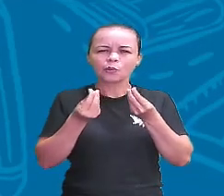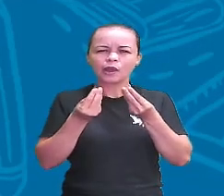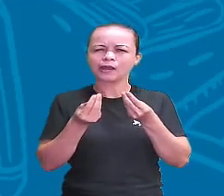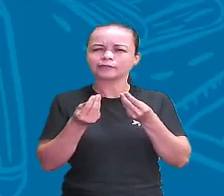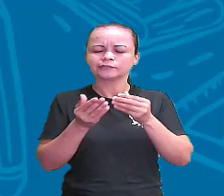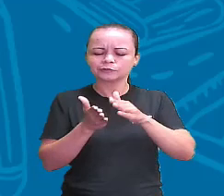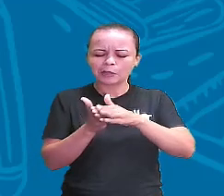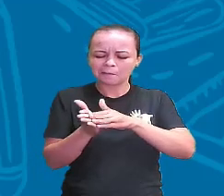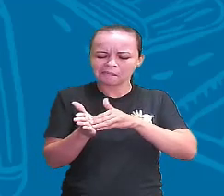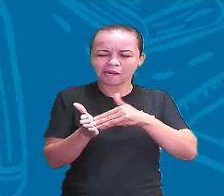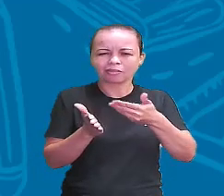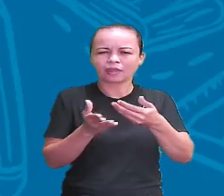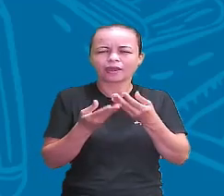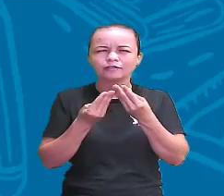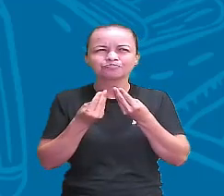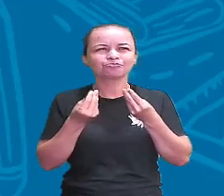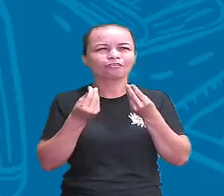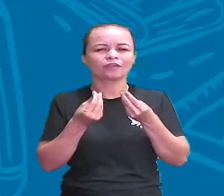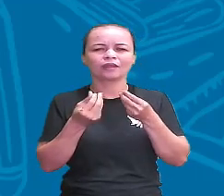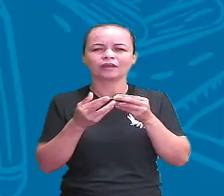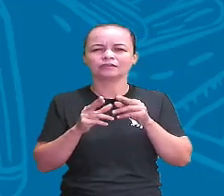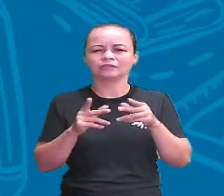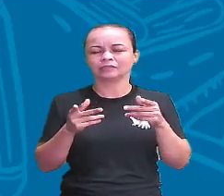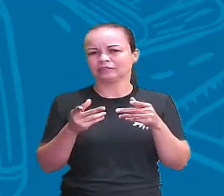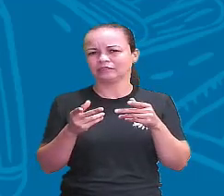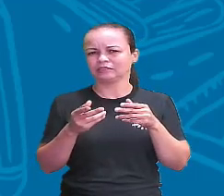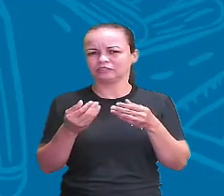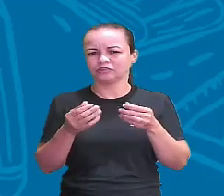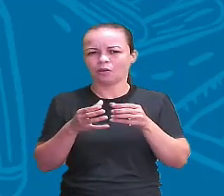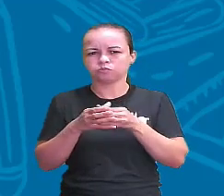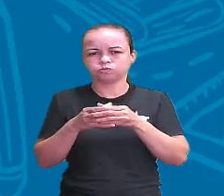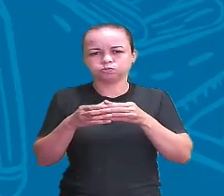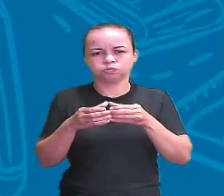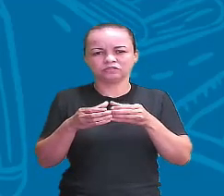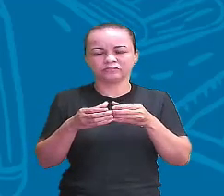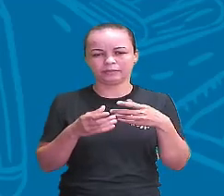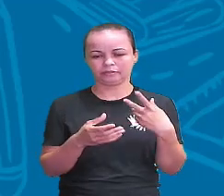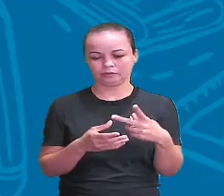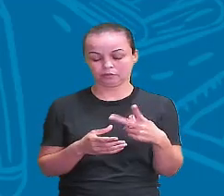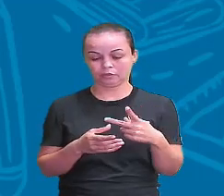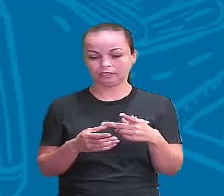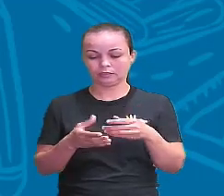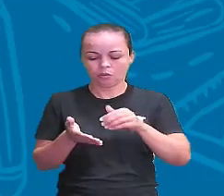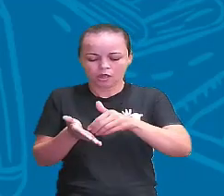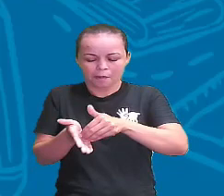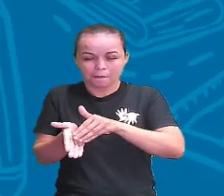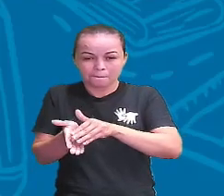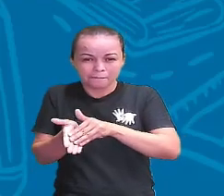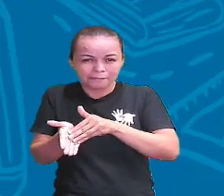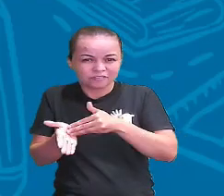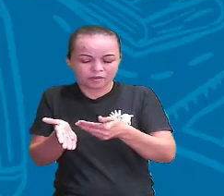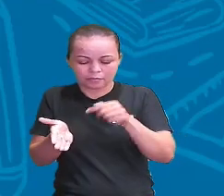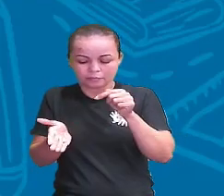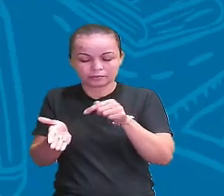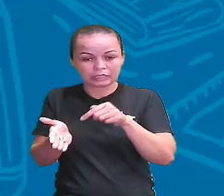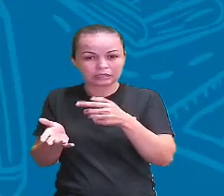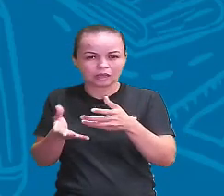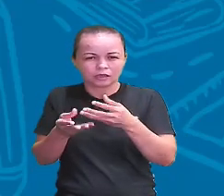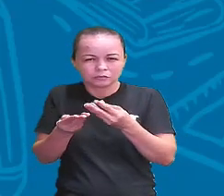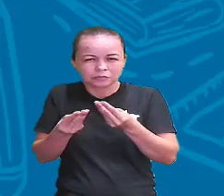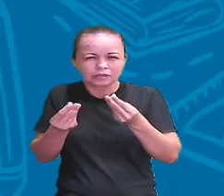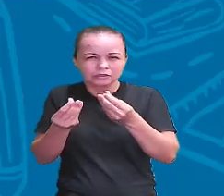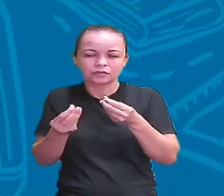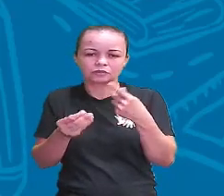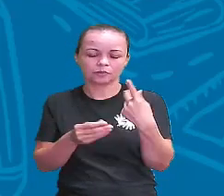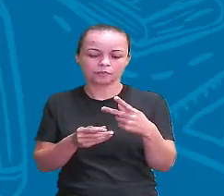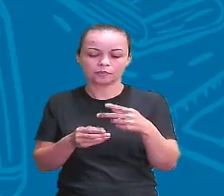vê numa manteiga que está em estado de fermentação. Então a manteiga, quando ela está meio rançosa, é por causa